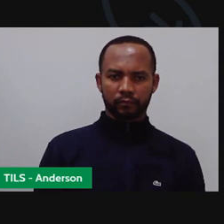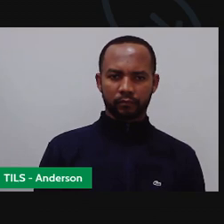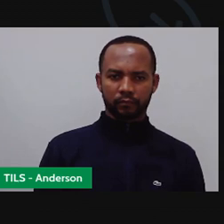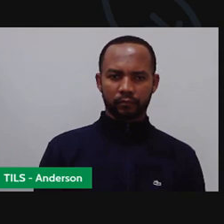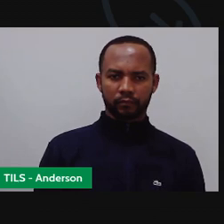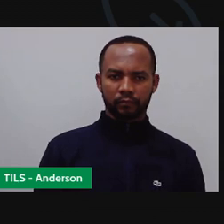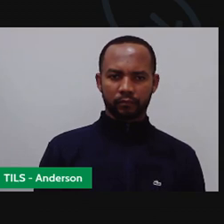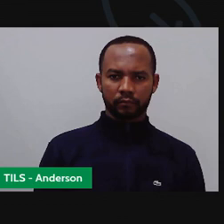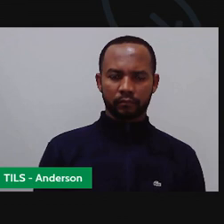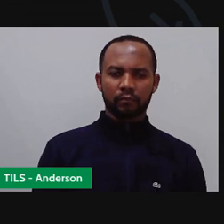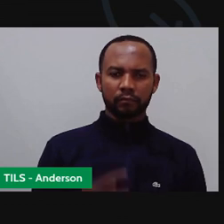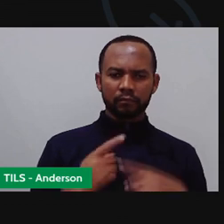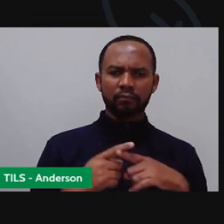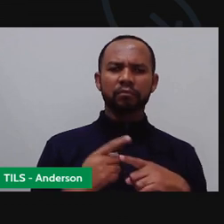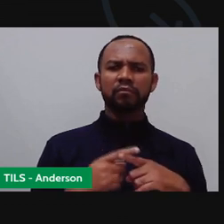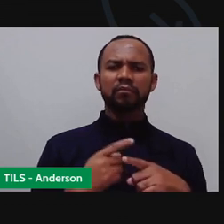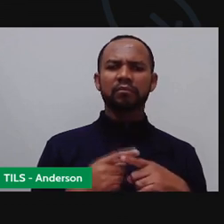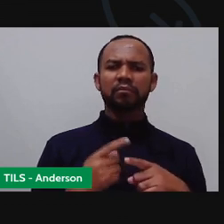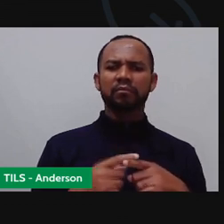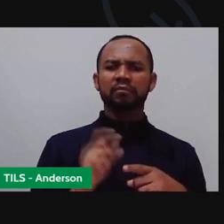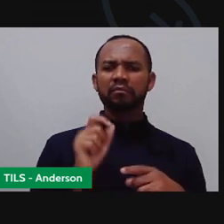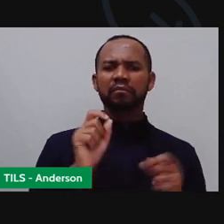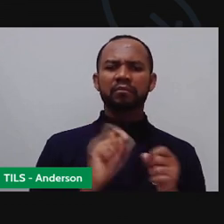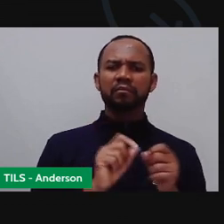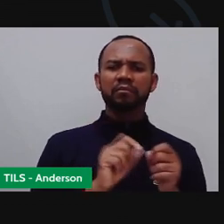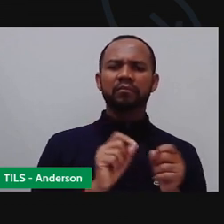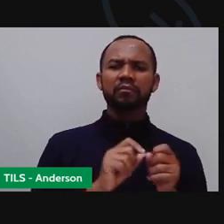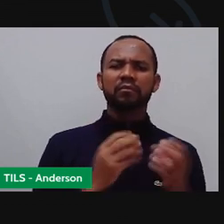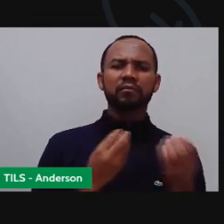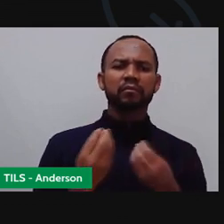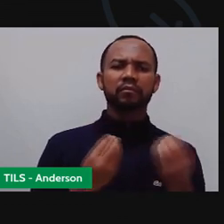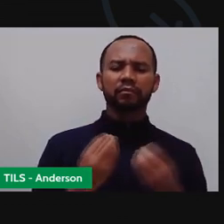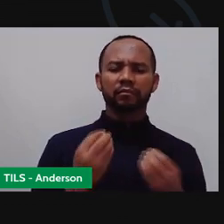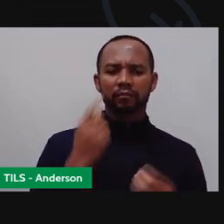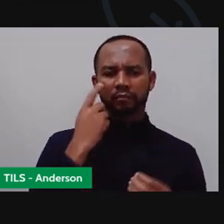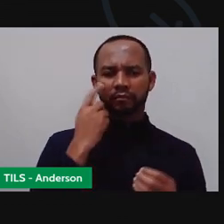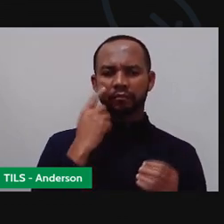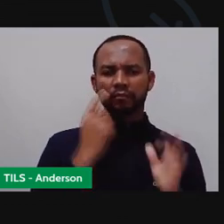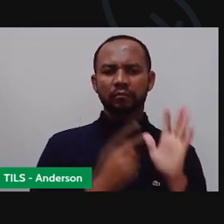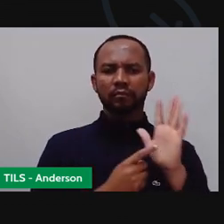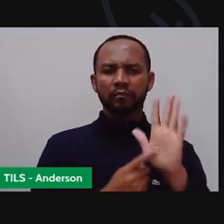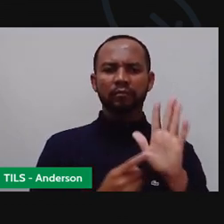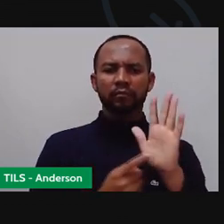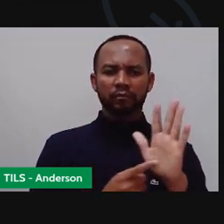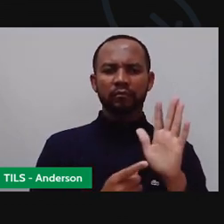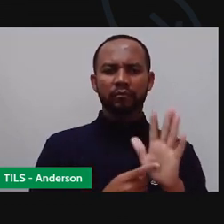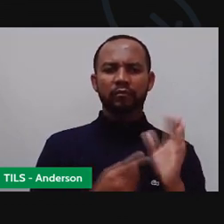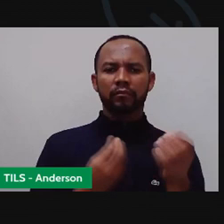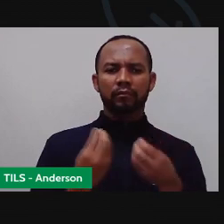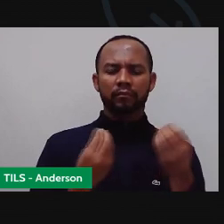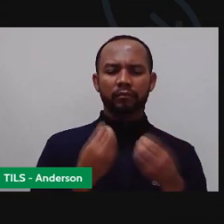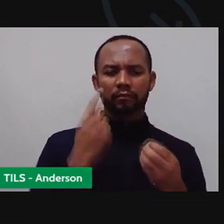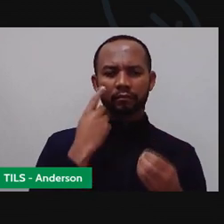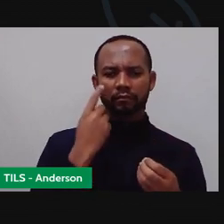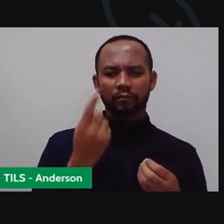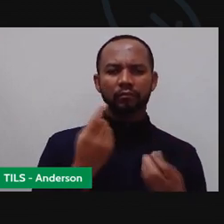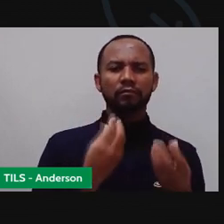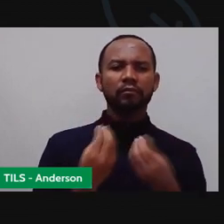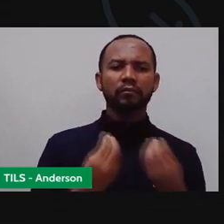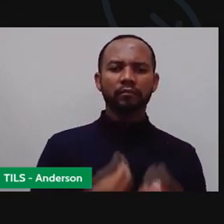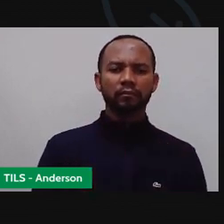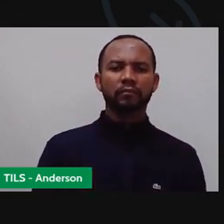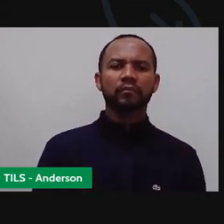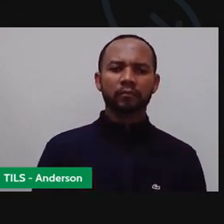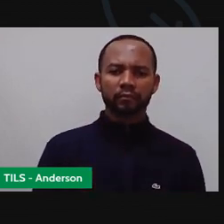Por que a gente tá fazendo isso aqui? Pra mostrar pra vocês a estrutura, né, de um animal invertebrado. Um animal, sim, né,